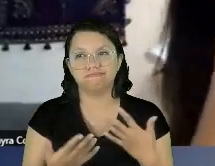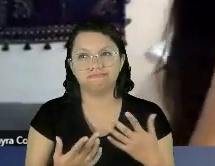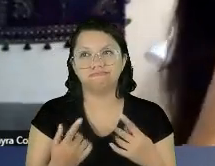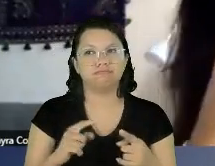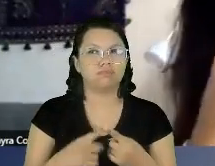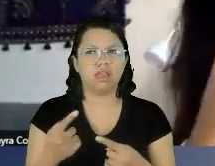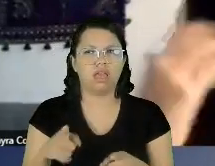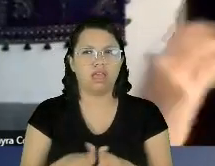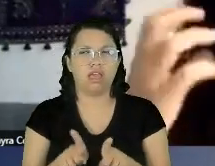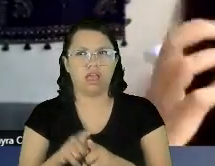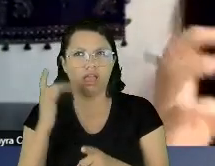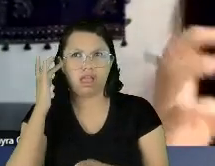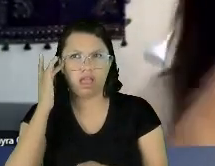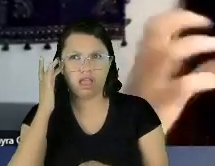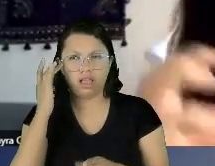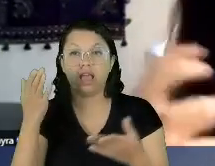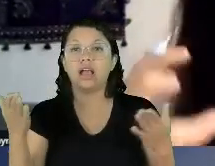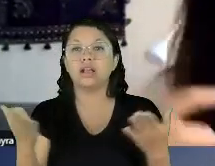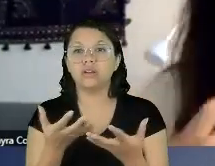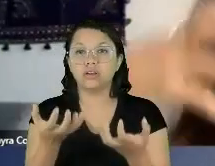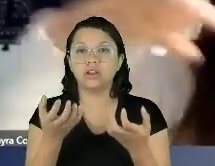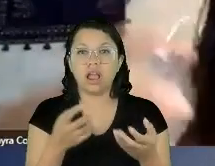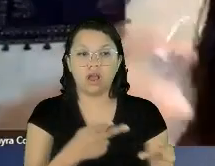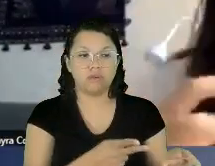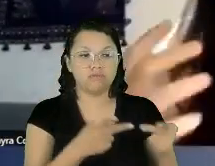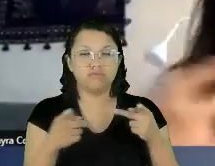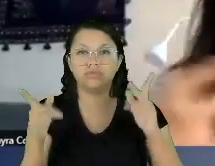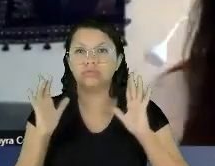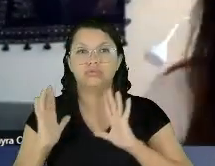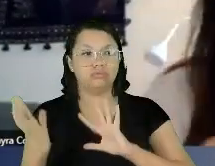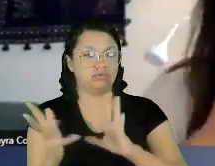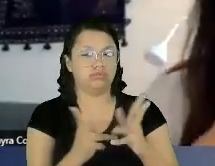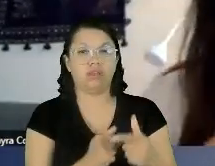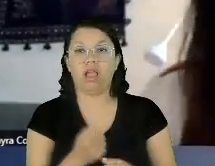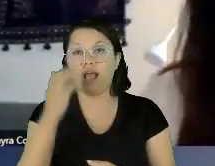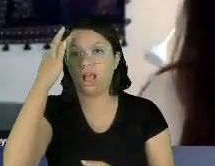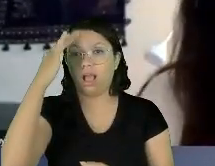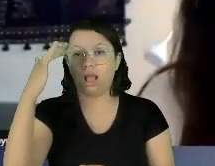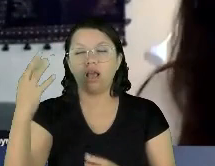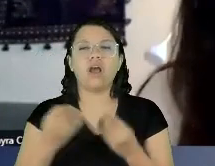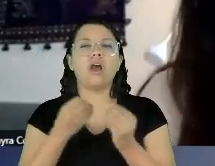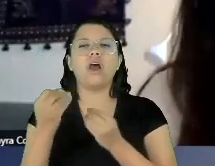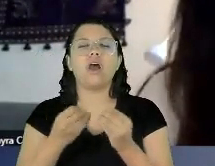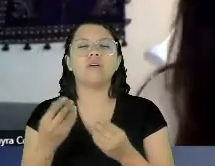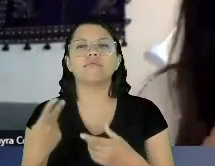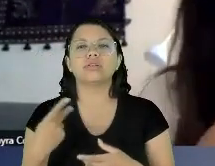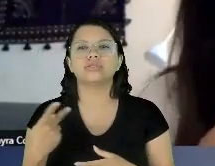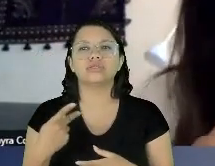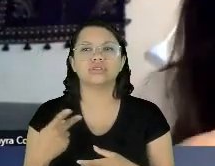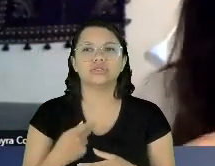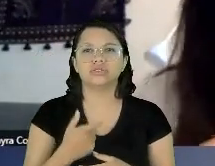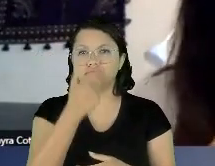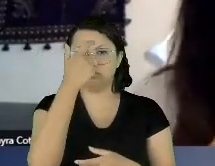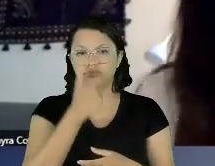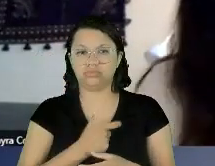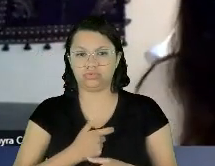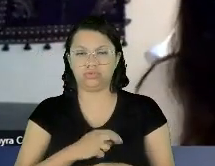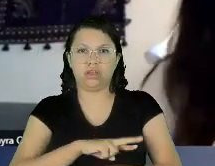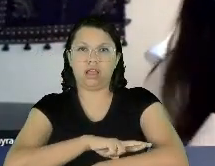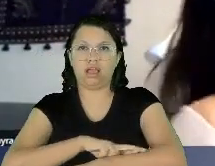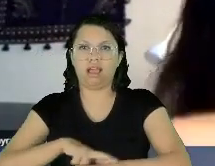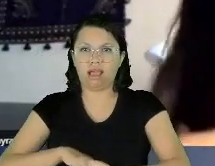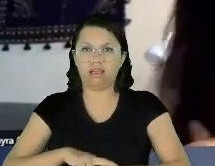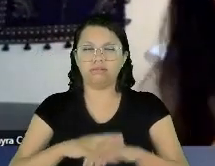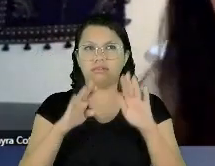assédio. Mas eu também acho, e aí é que eu queria convidar todas nós a pensar como a nossa